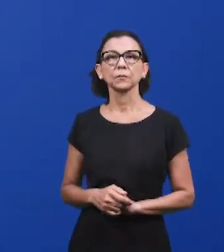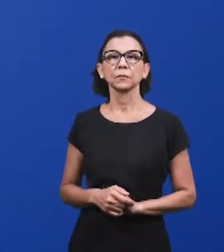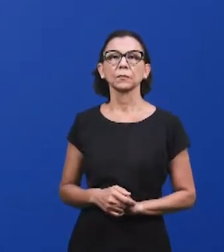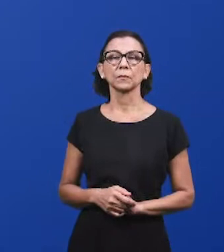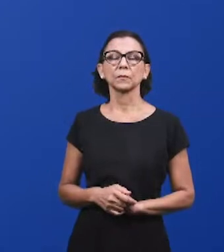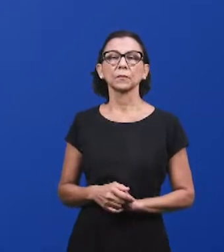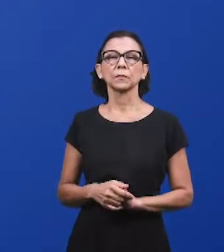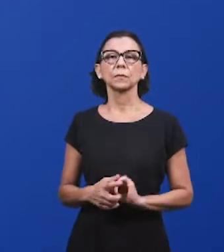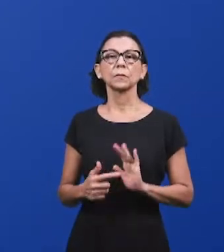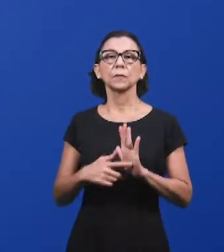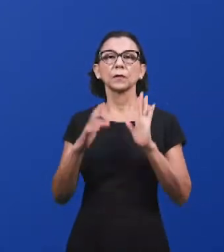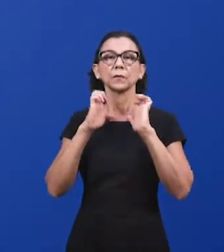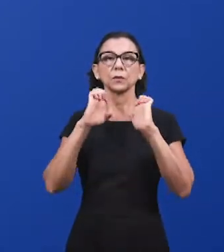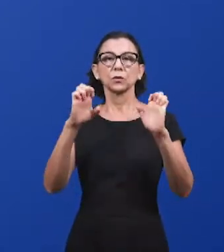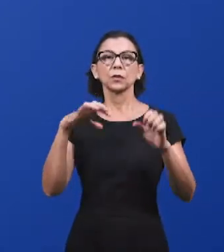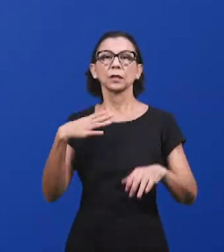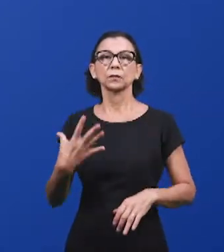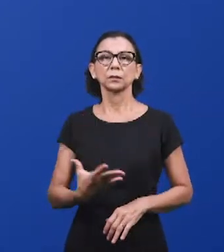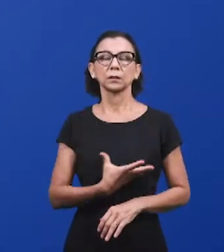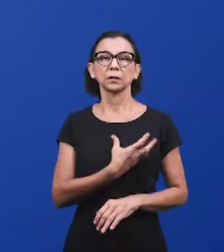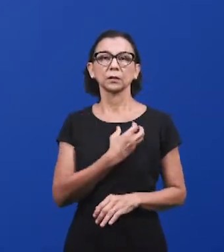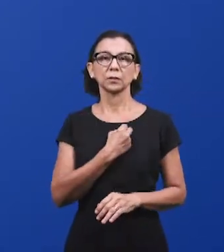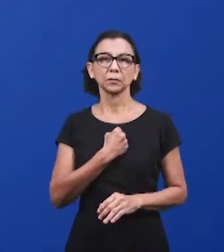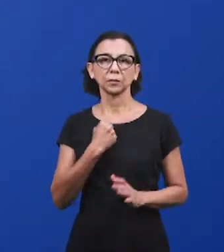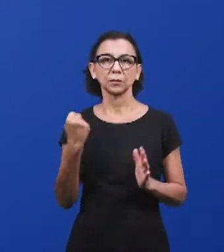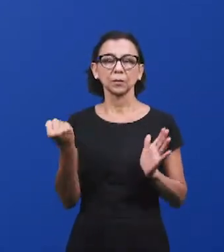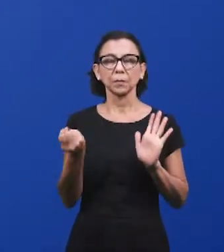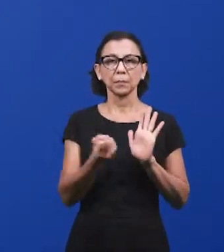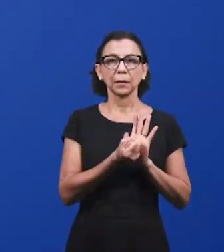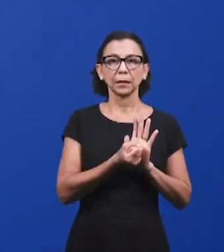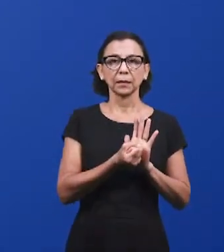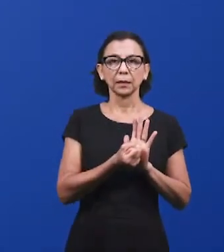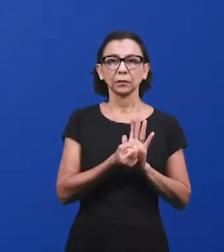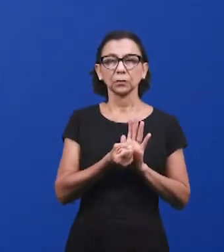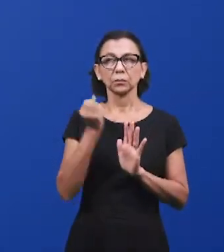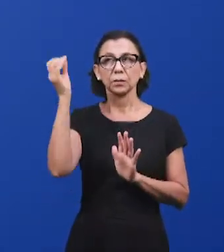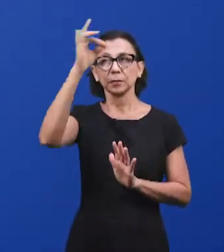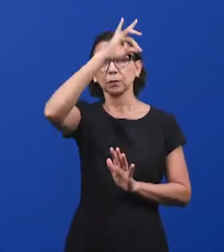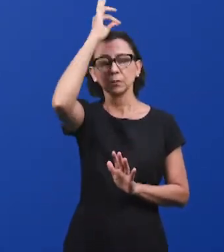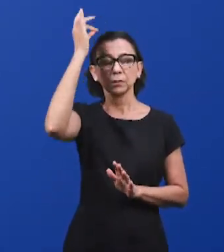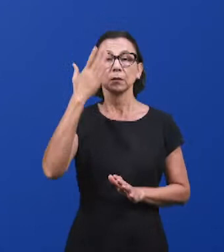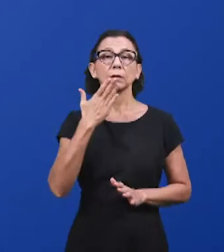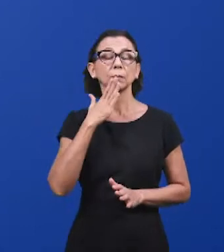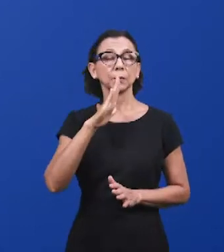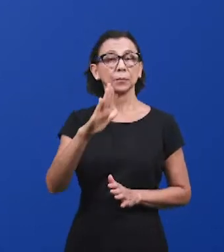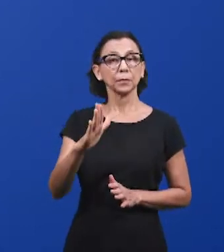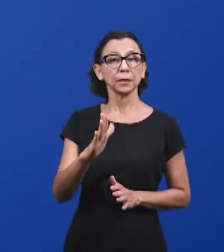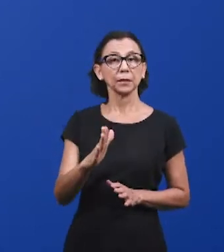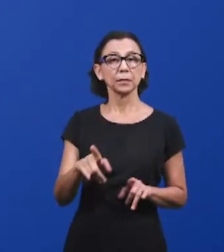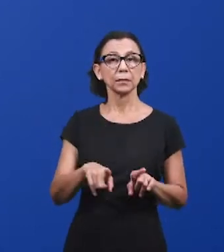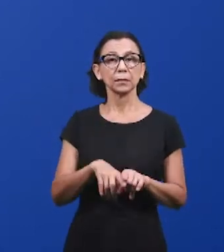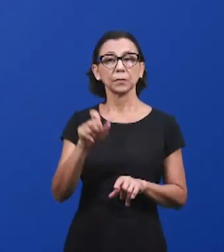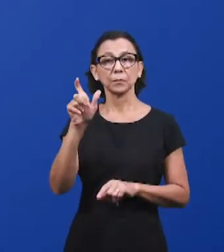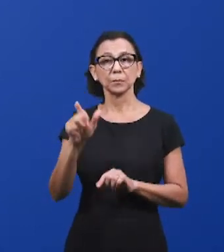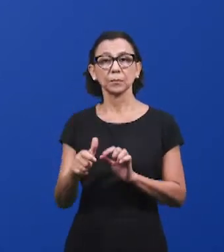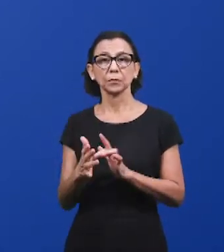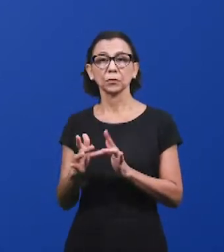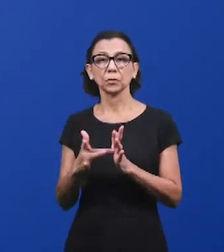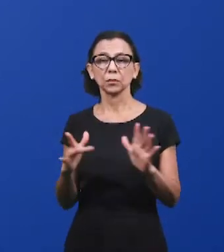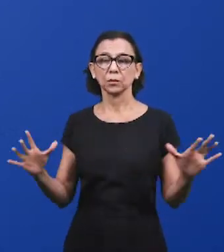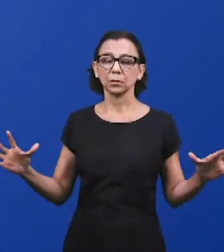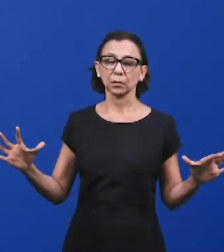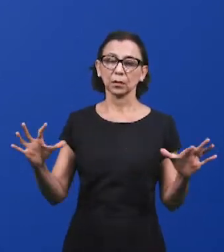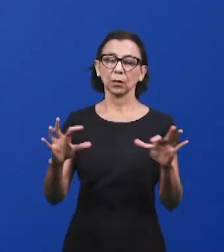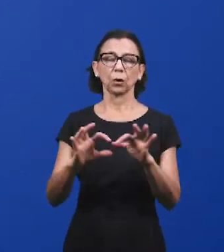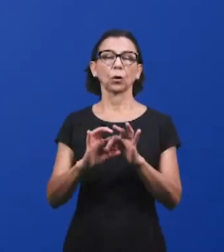de salvação, selados com o Espírito Santo da promessa e fé em Jesus através da comunhão.